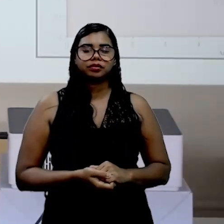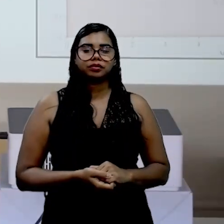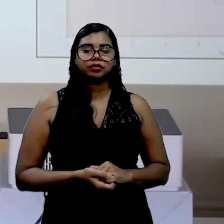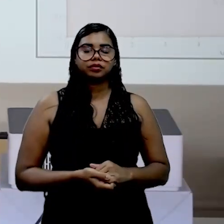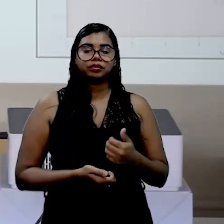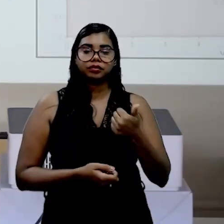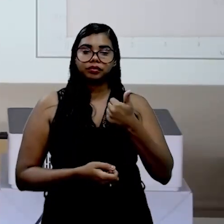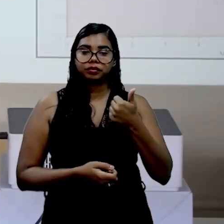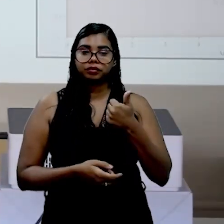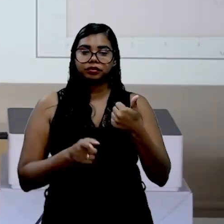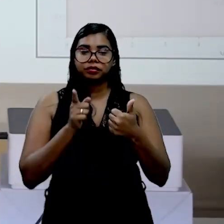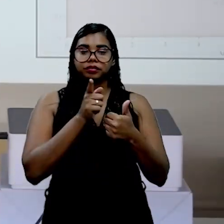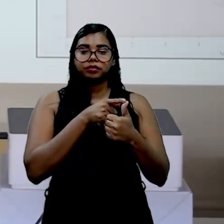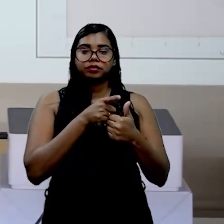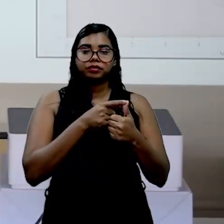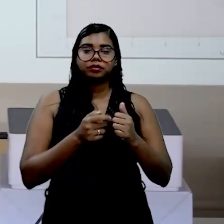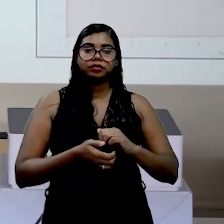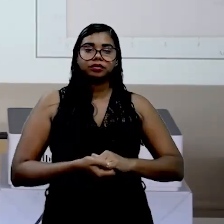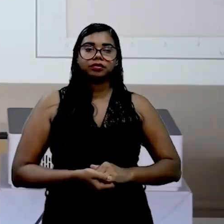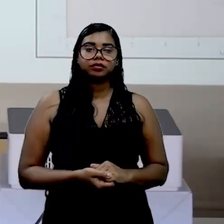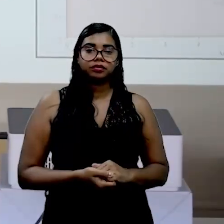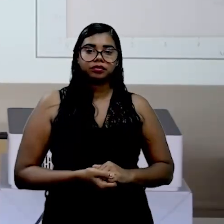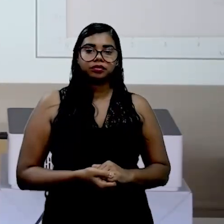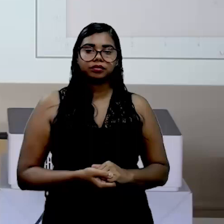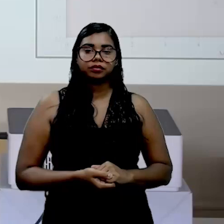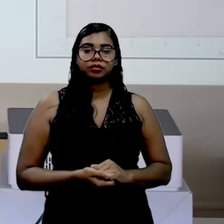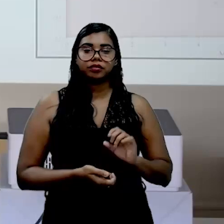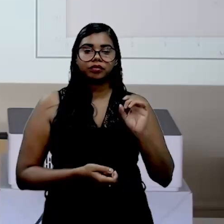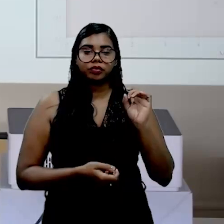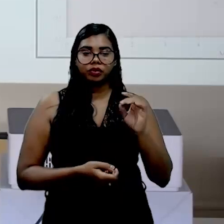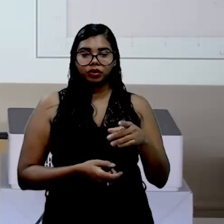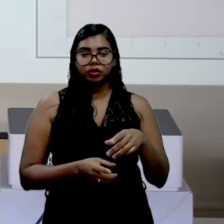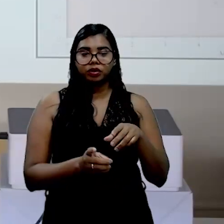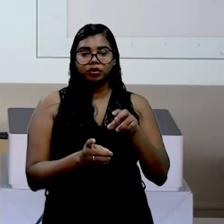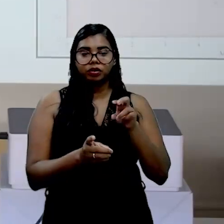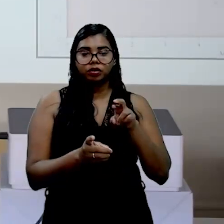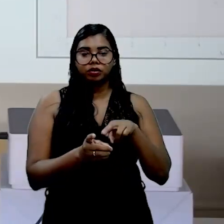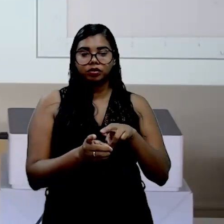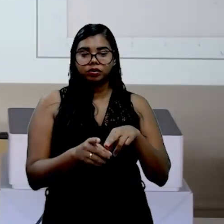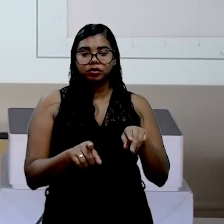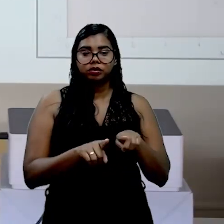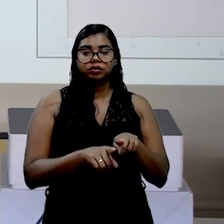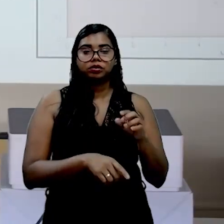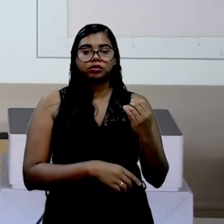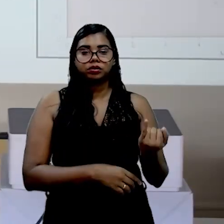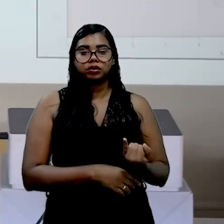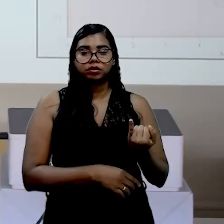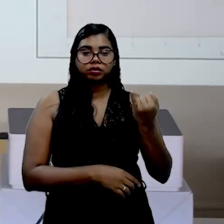Primeiro, se ele é localizado só na próstata. Isso é